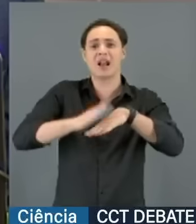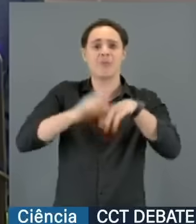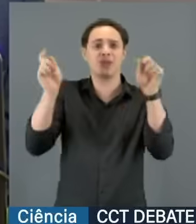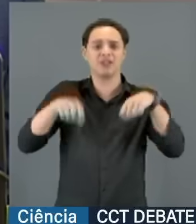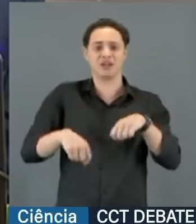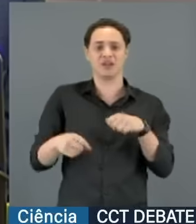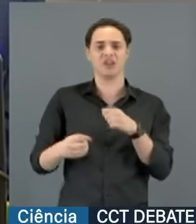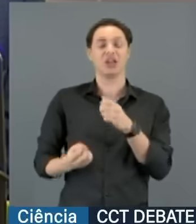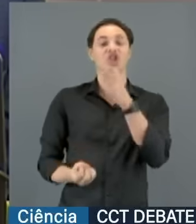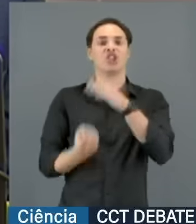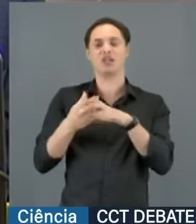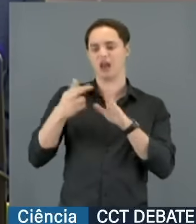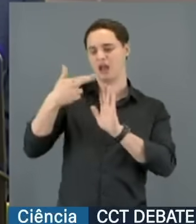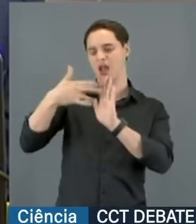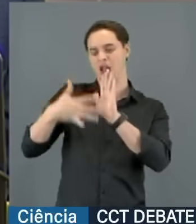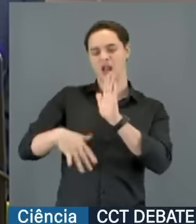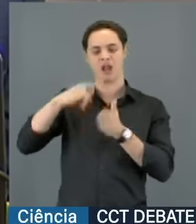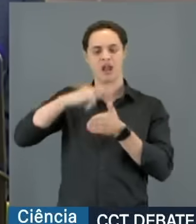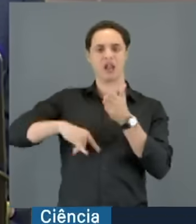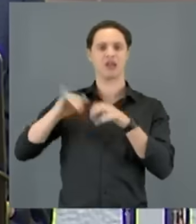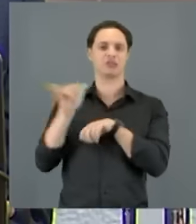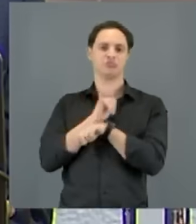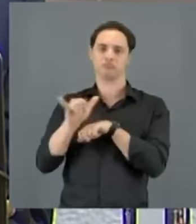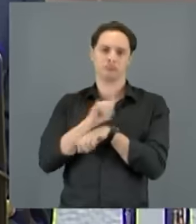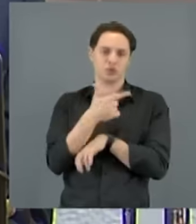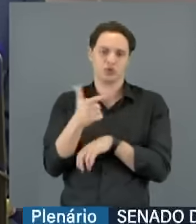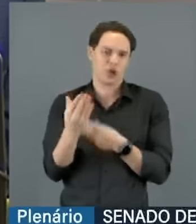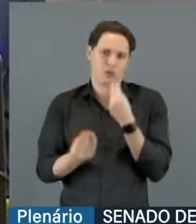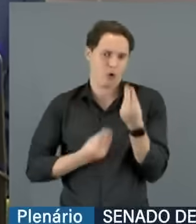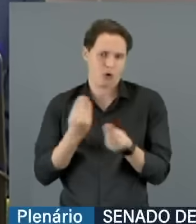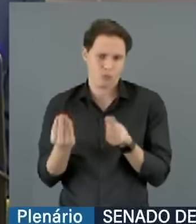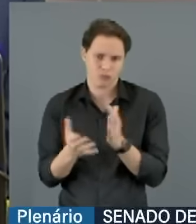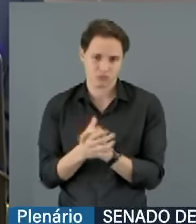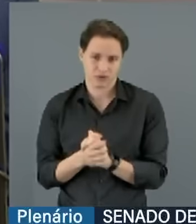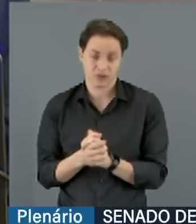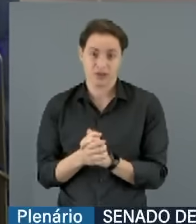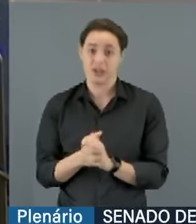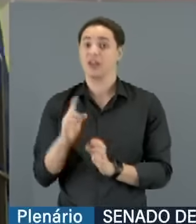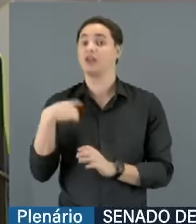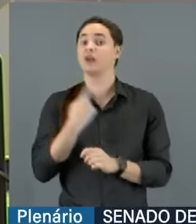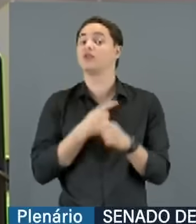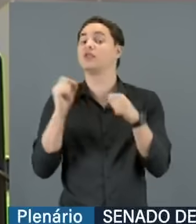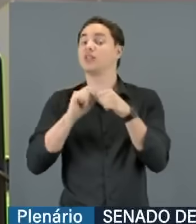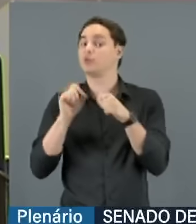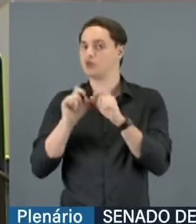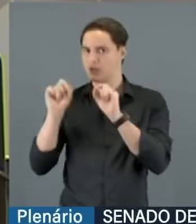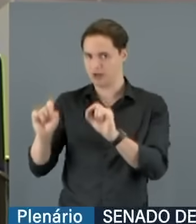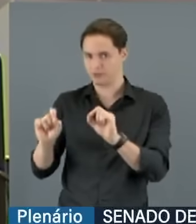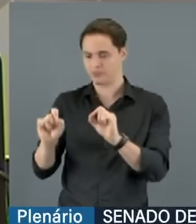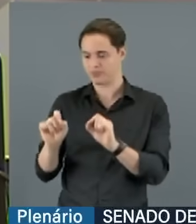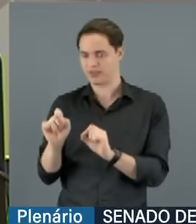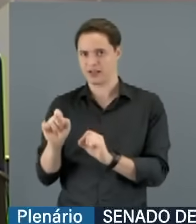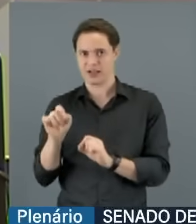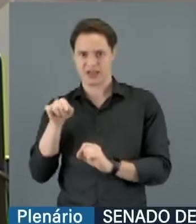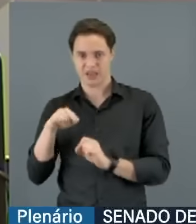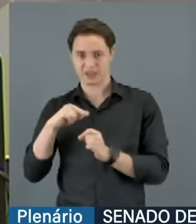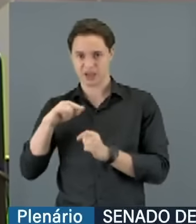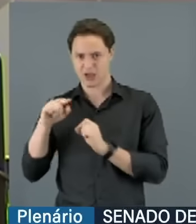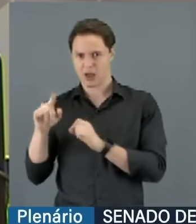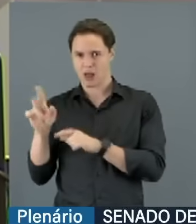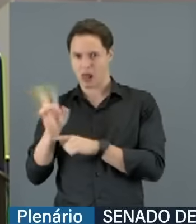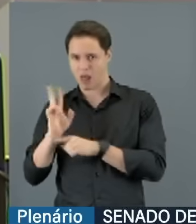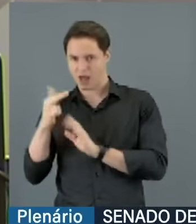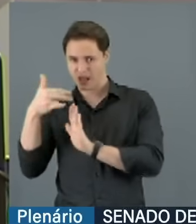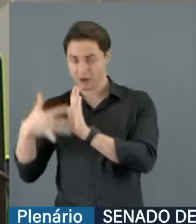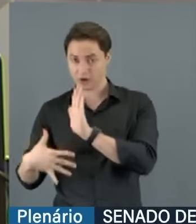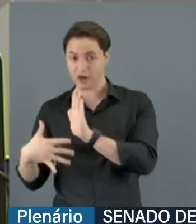produzir documentos estratégicos. O que nós produzimos? Um outro instrumento de inteligência que